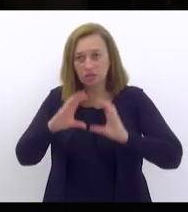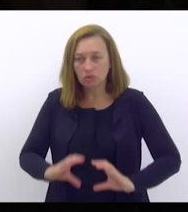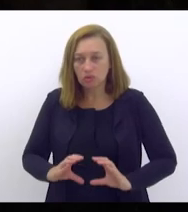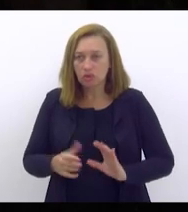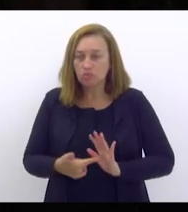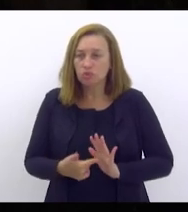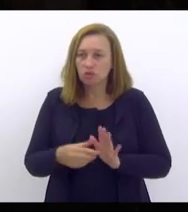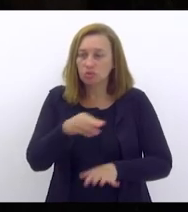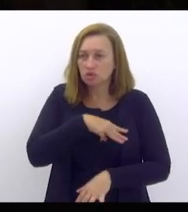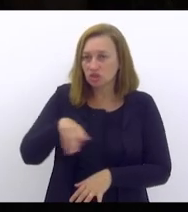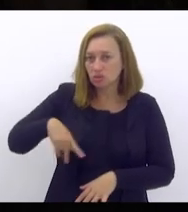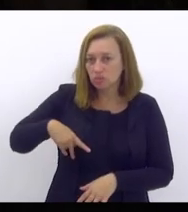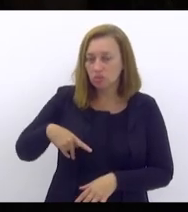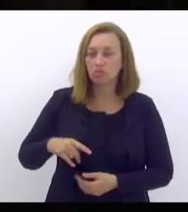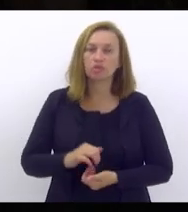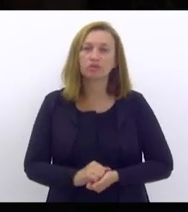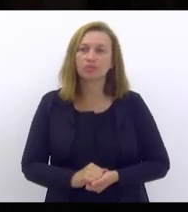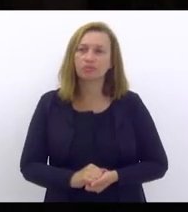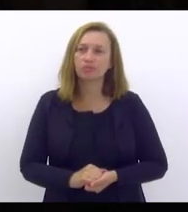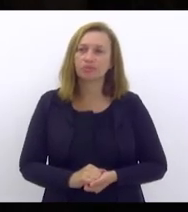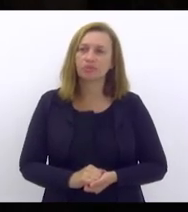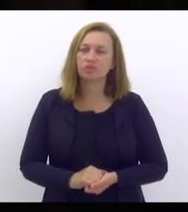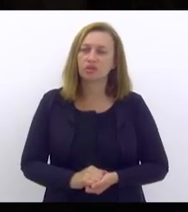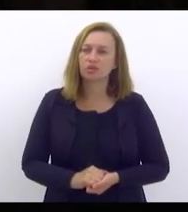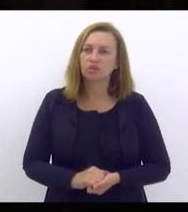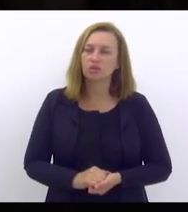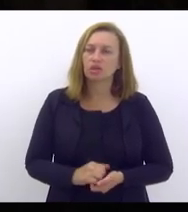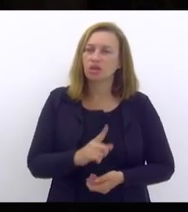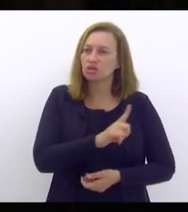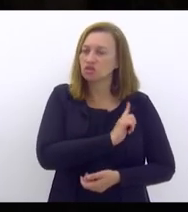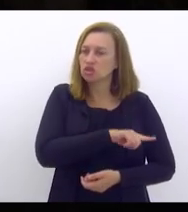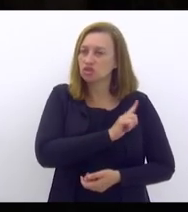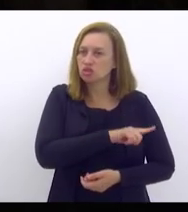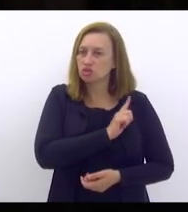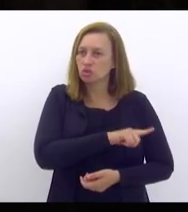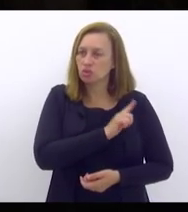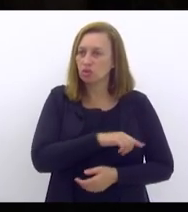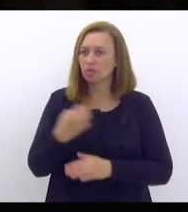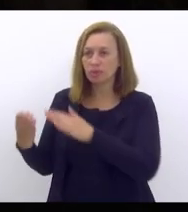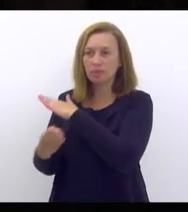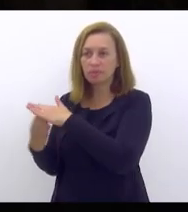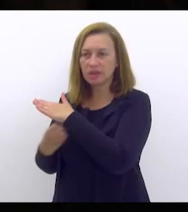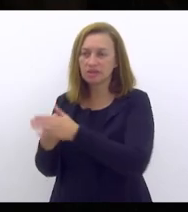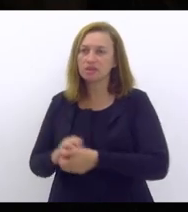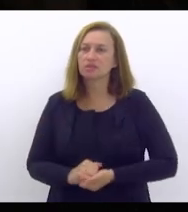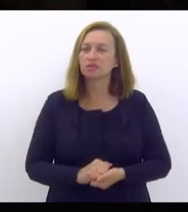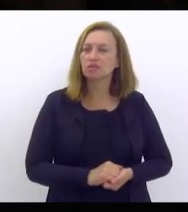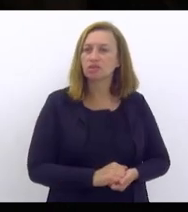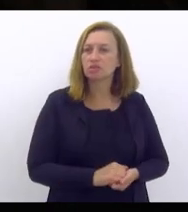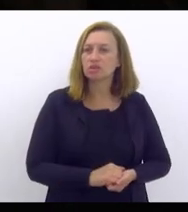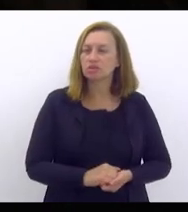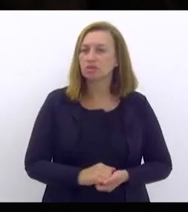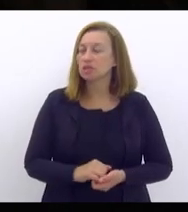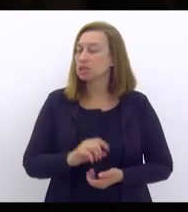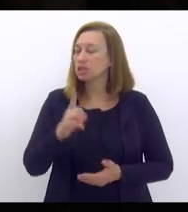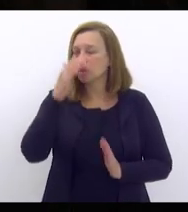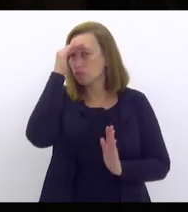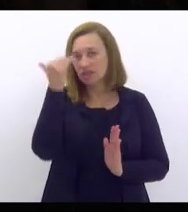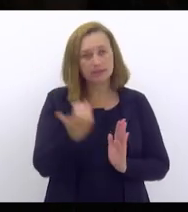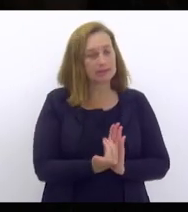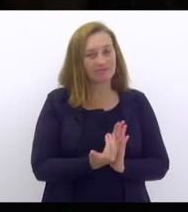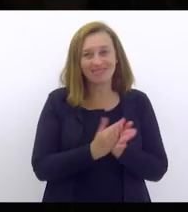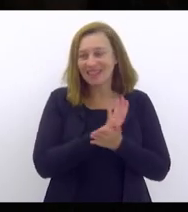pelo Ministério Público para as e os gestores da Companhia Siderúrgica Nacional, que não vinha sido cumprido,